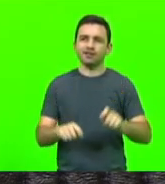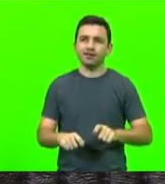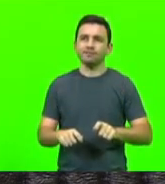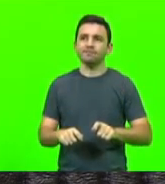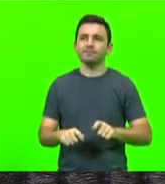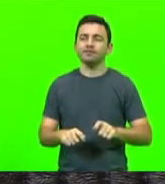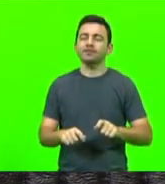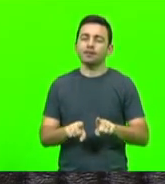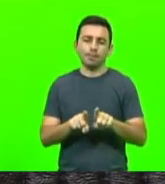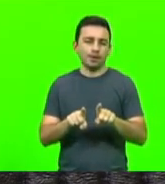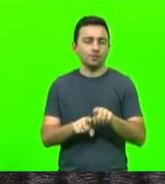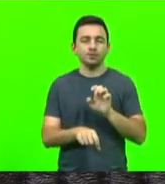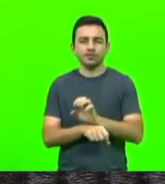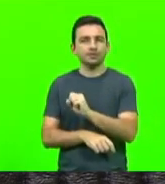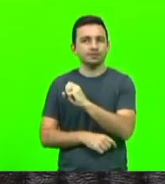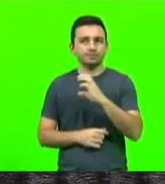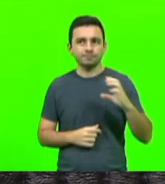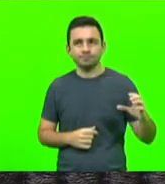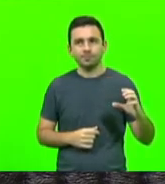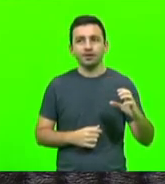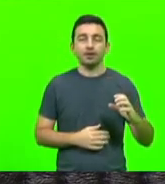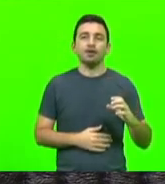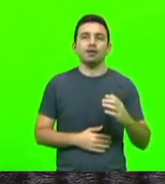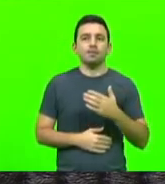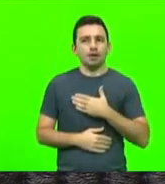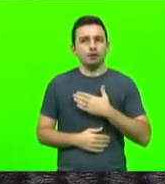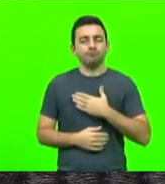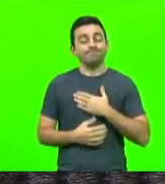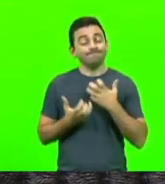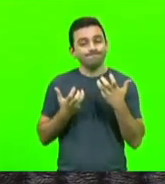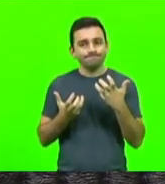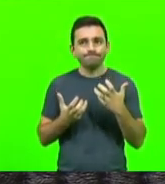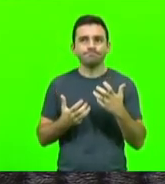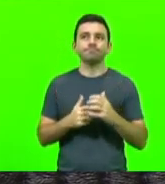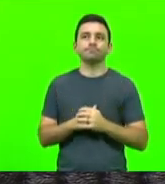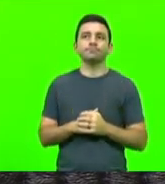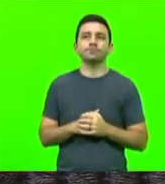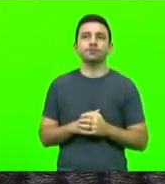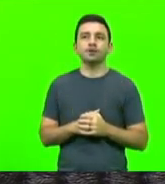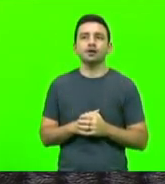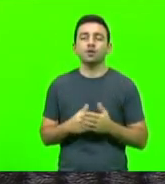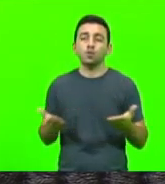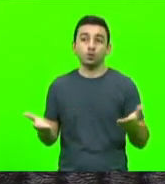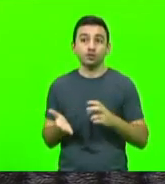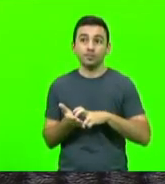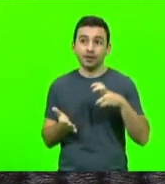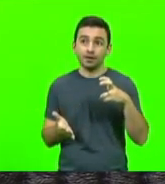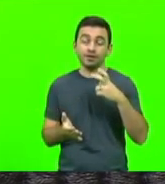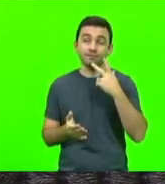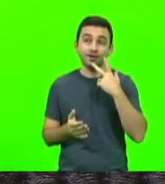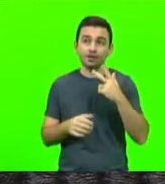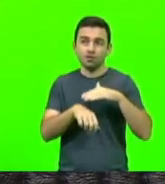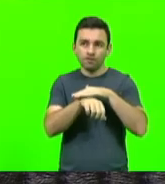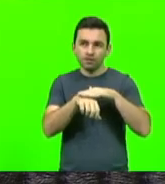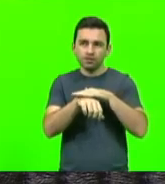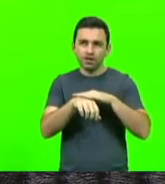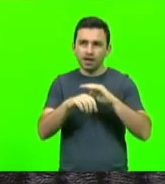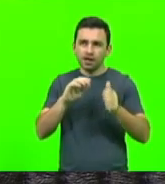Estado de Santa Catarina. Fica aqui os meus votos de que falei hoje pela manhã com a reitora da